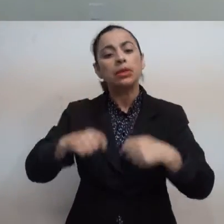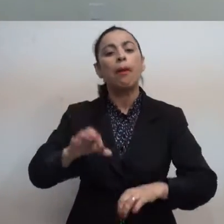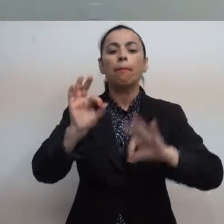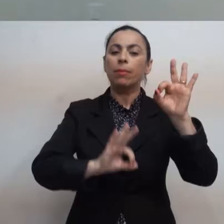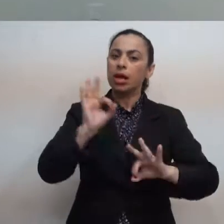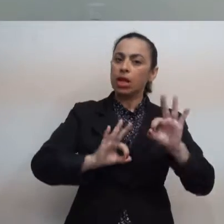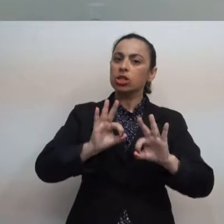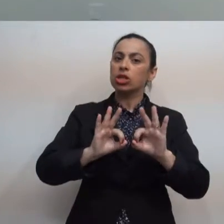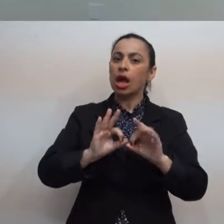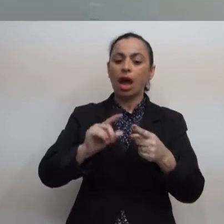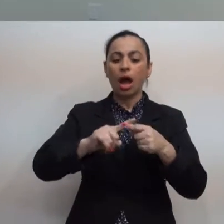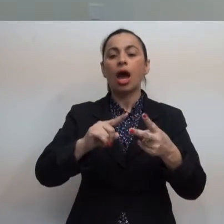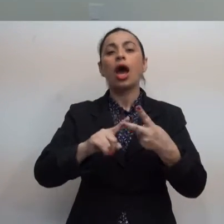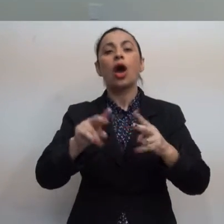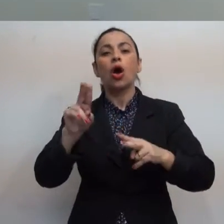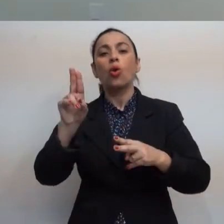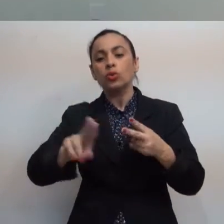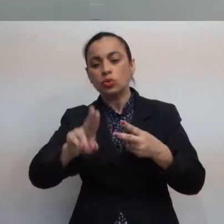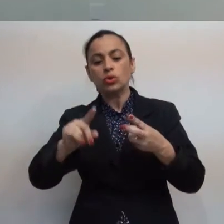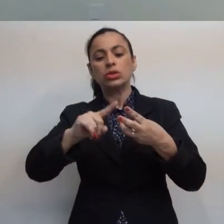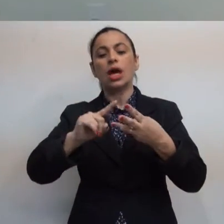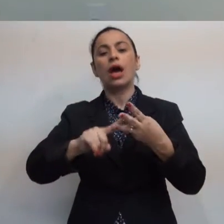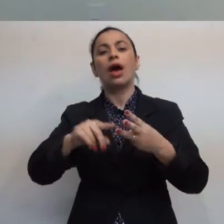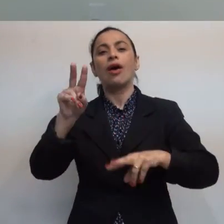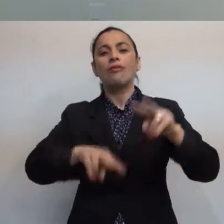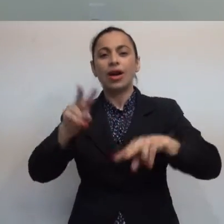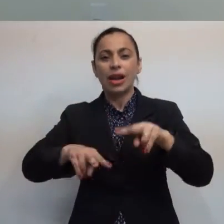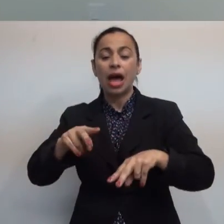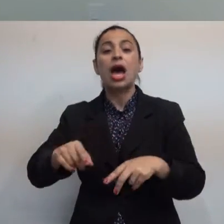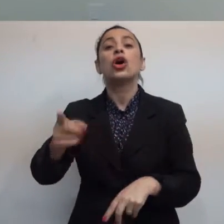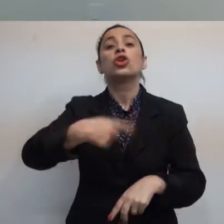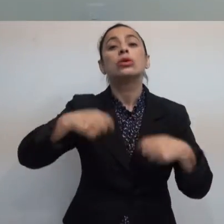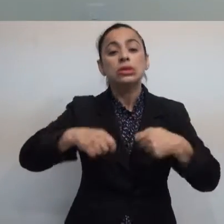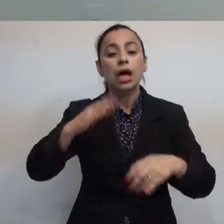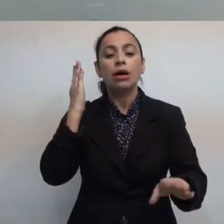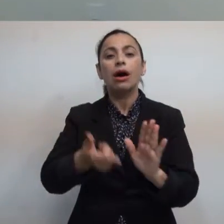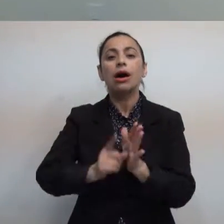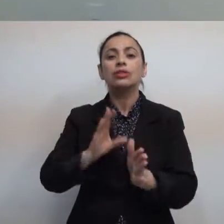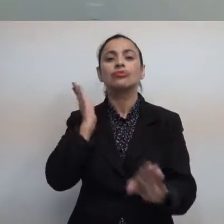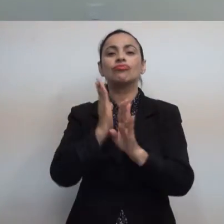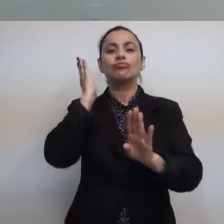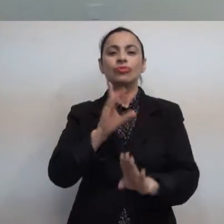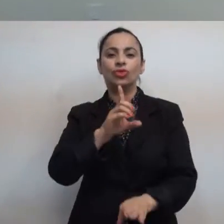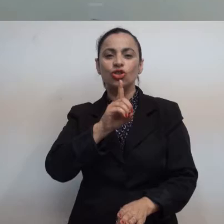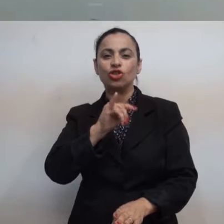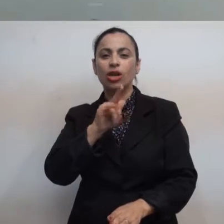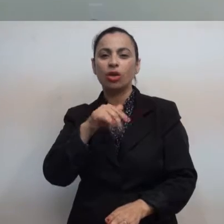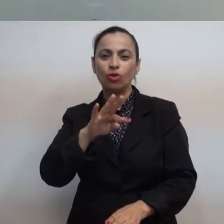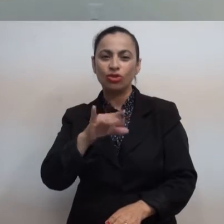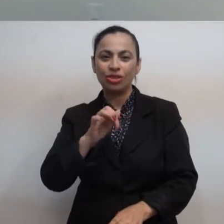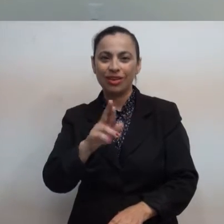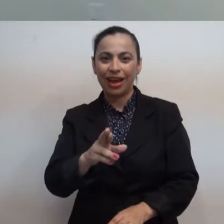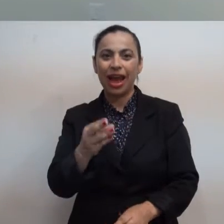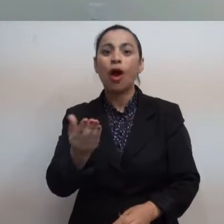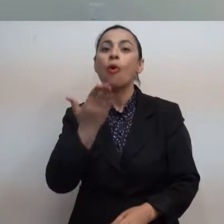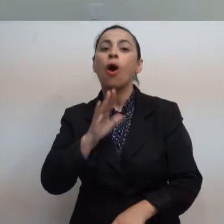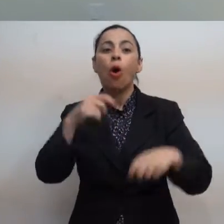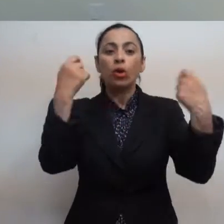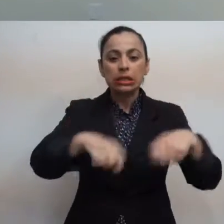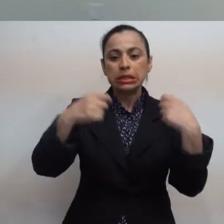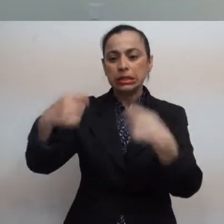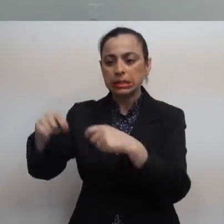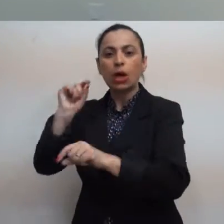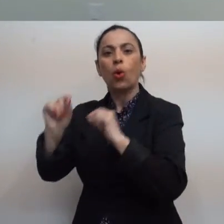docência, que é aquele planejar, aplicar e avaliar. Mas, para isso, nós temos que diagnosticar as